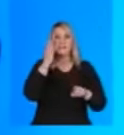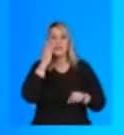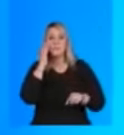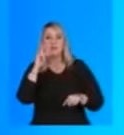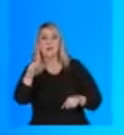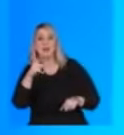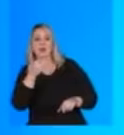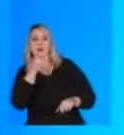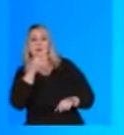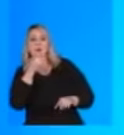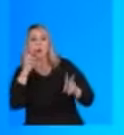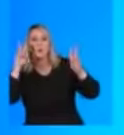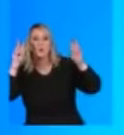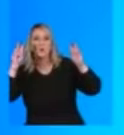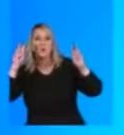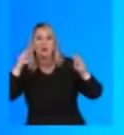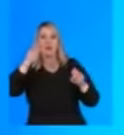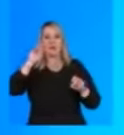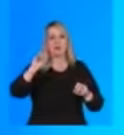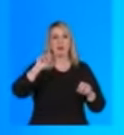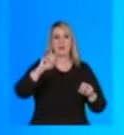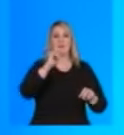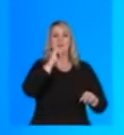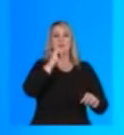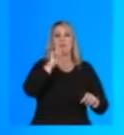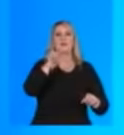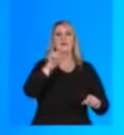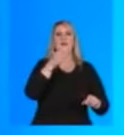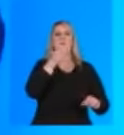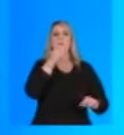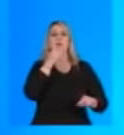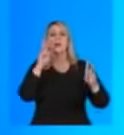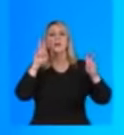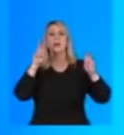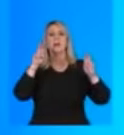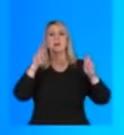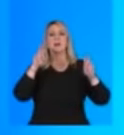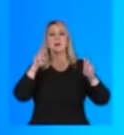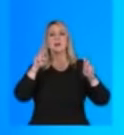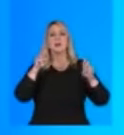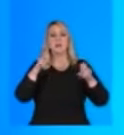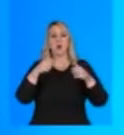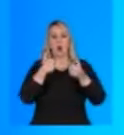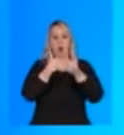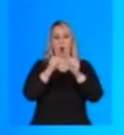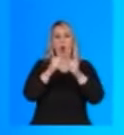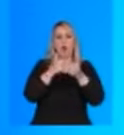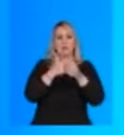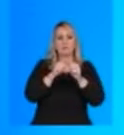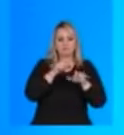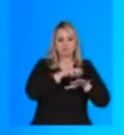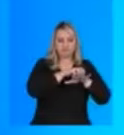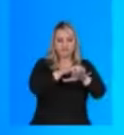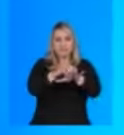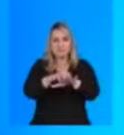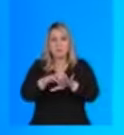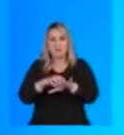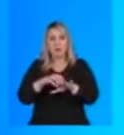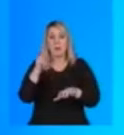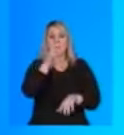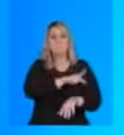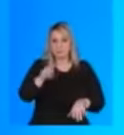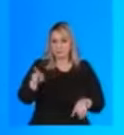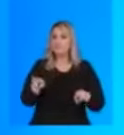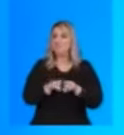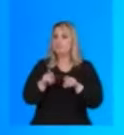dizer sobre o Rio de Janeiro por exemplo sobre o que você tem a dizer sobre a distribuição de ônibus da cidade os professores vão